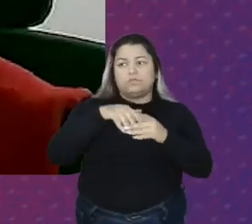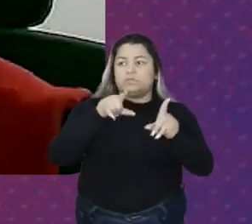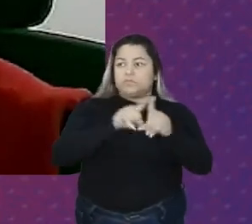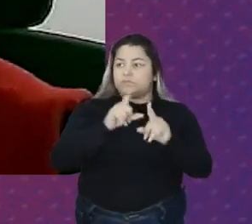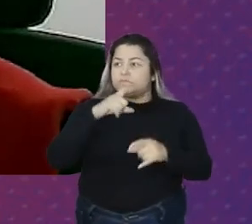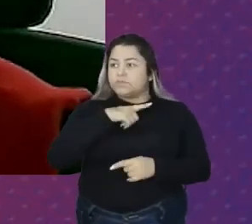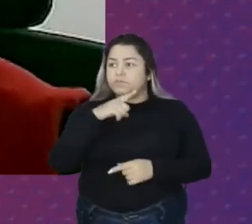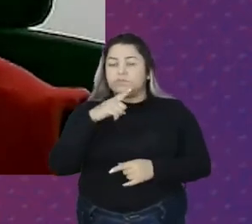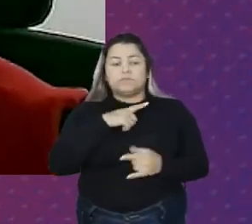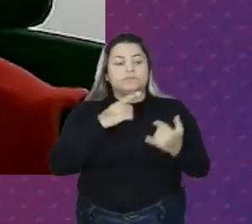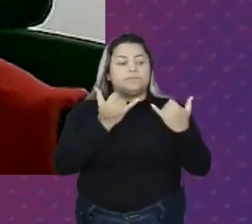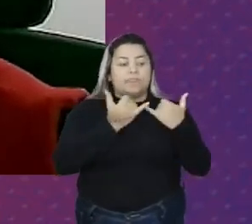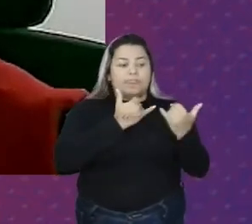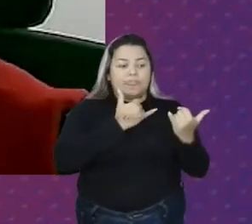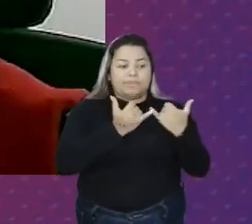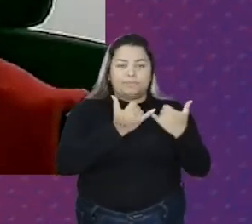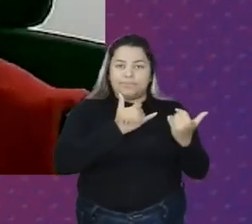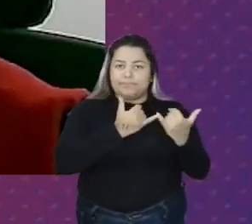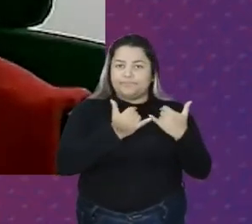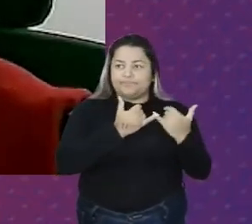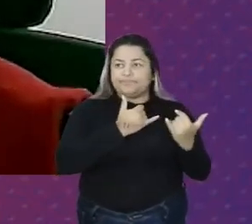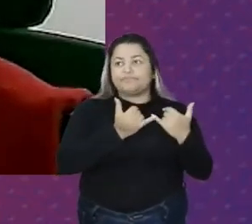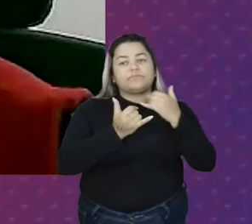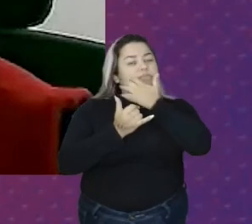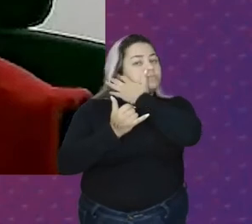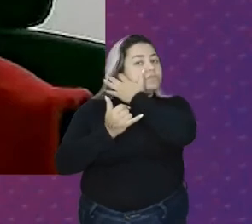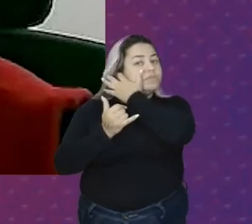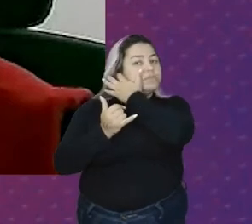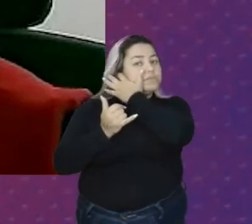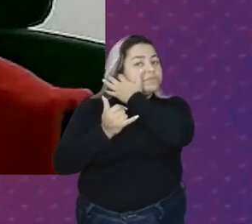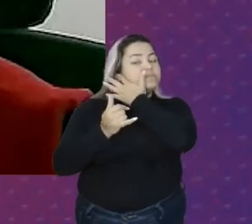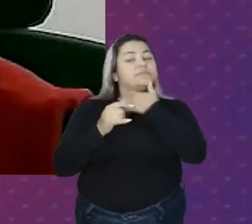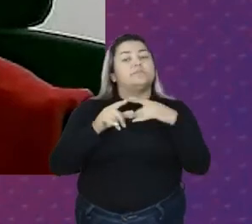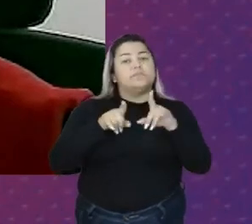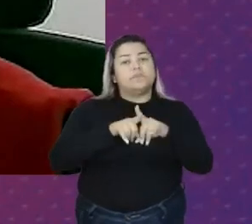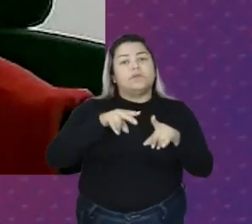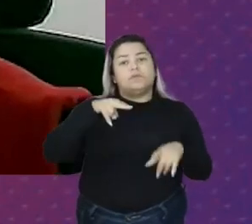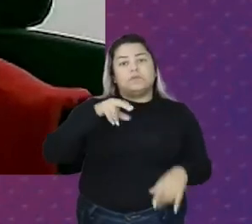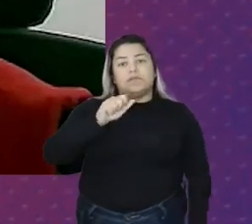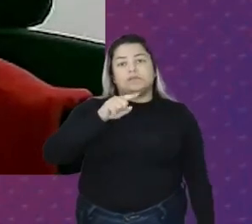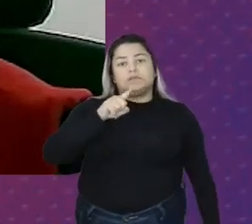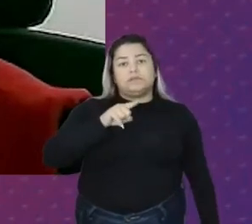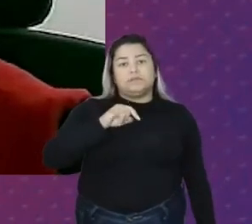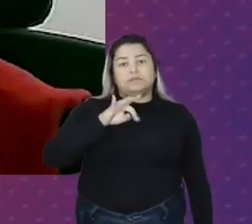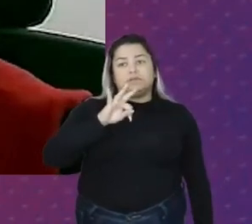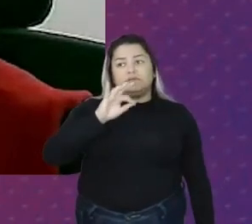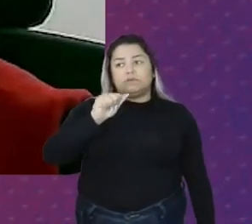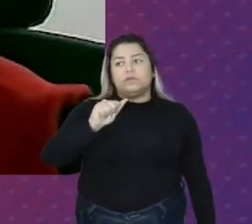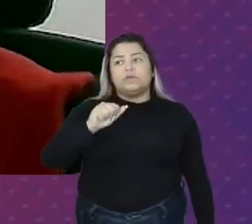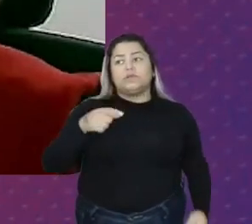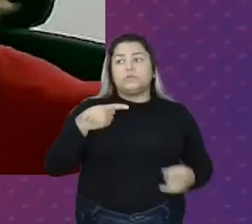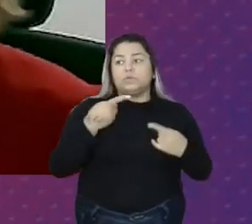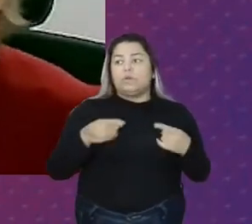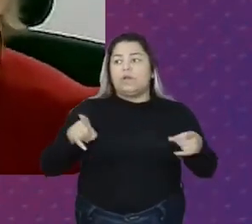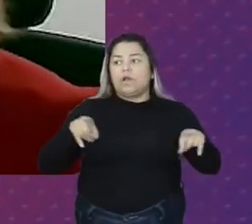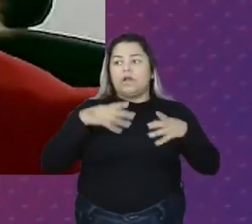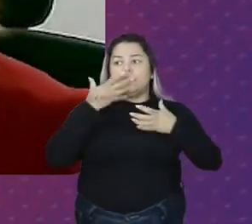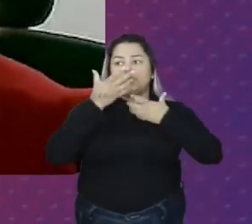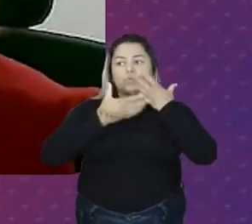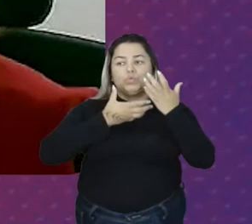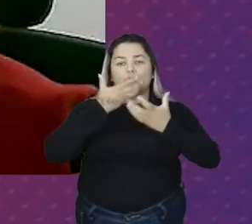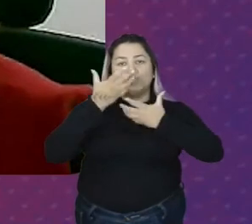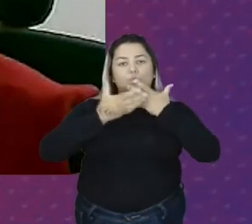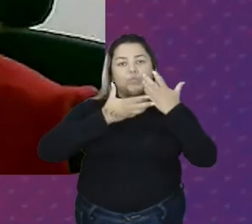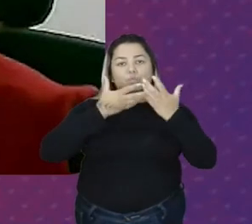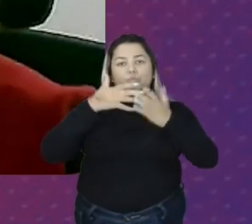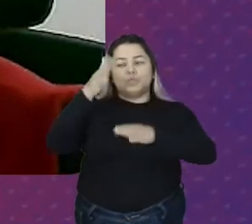gesto semelhante ao Sieg Heil, que é o gesto nazista, cantando o hino nacional. Nesse